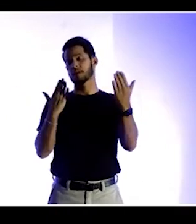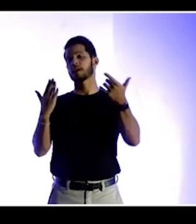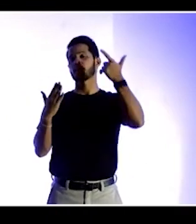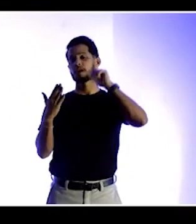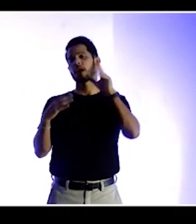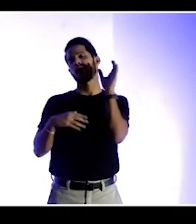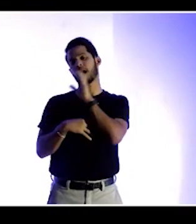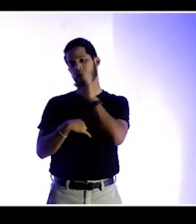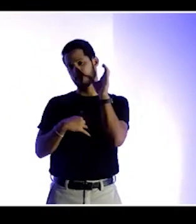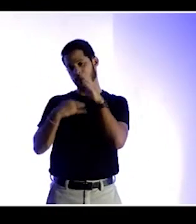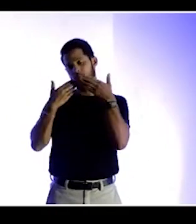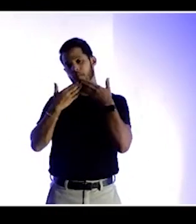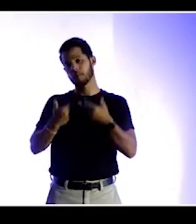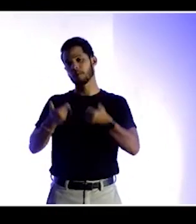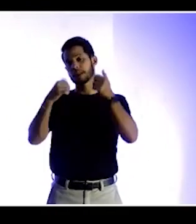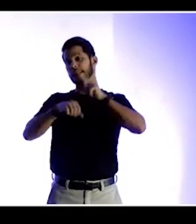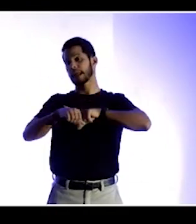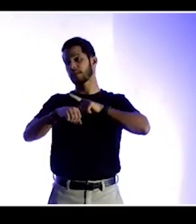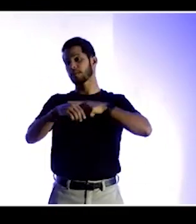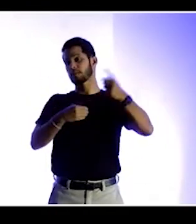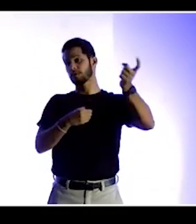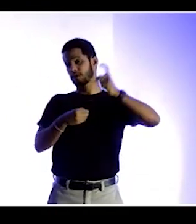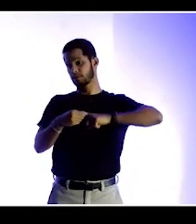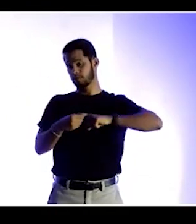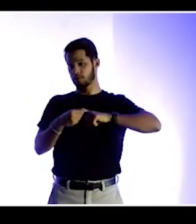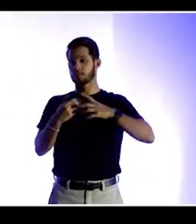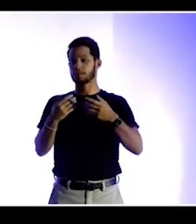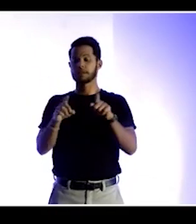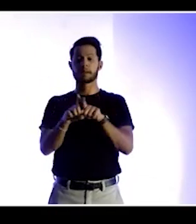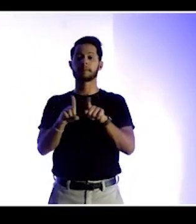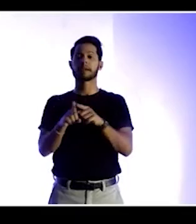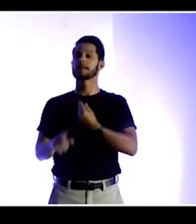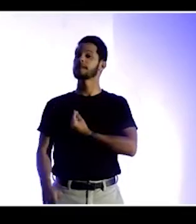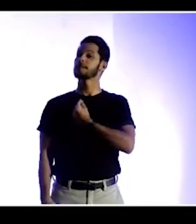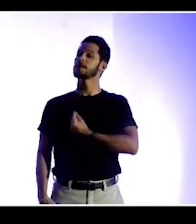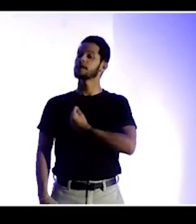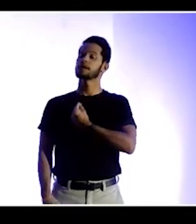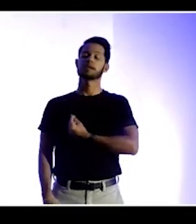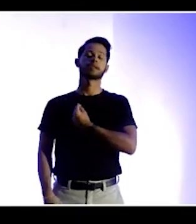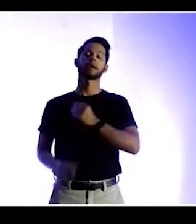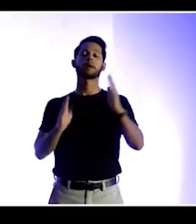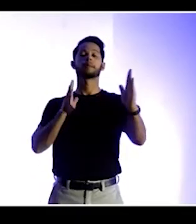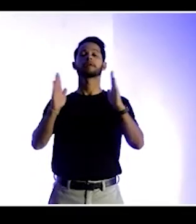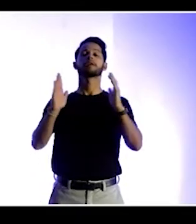menor esse tempo de retorno do que o quanto vai durar essa instalação.